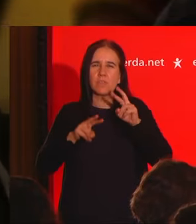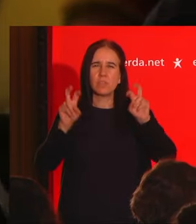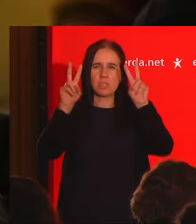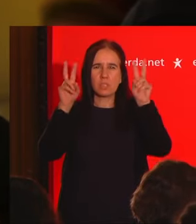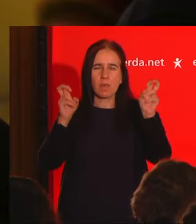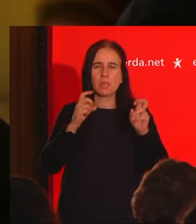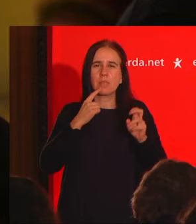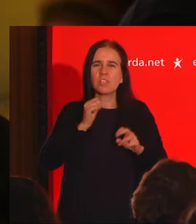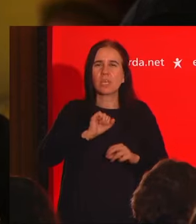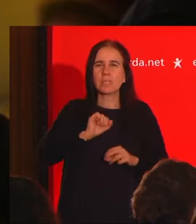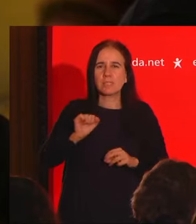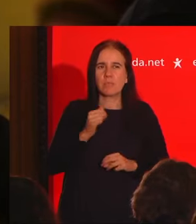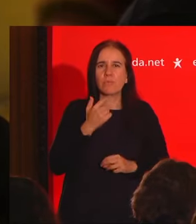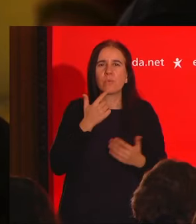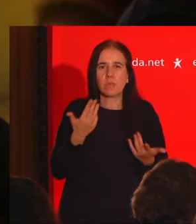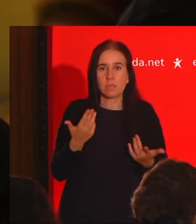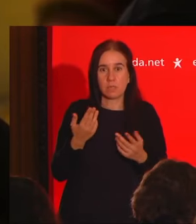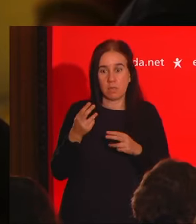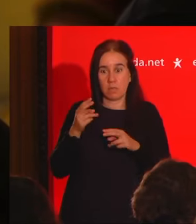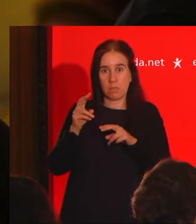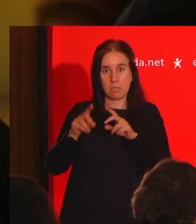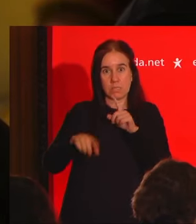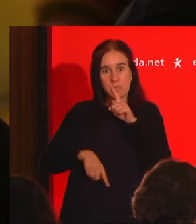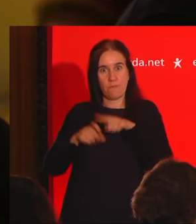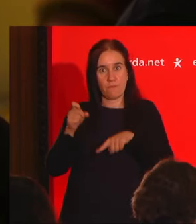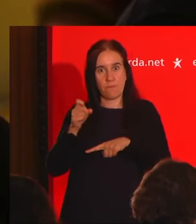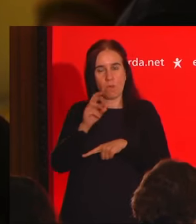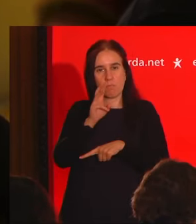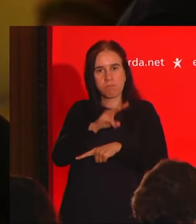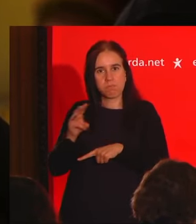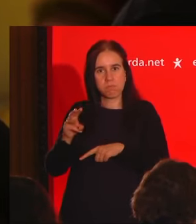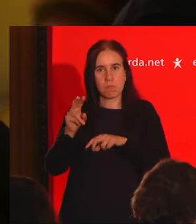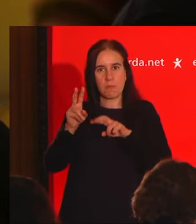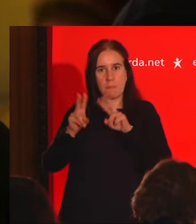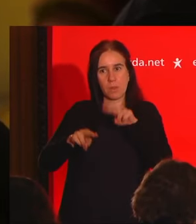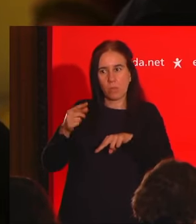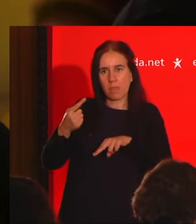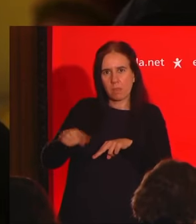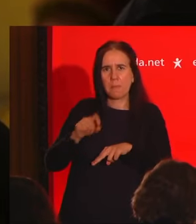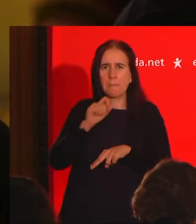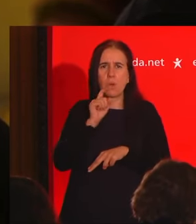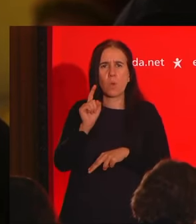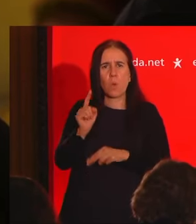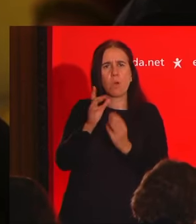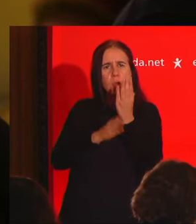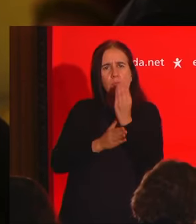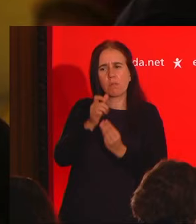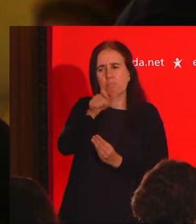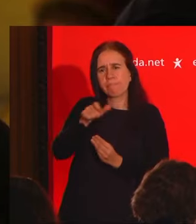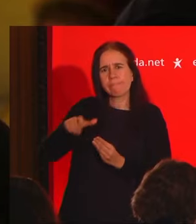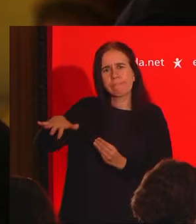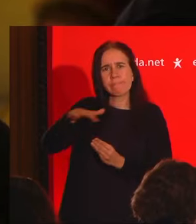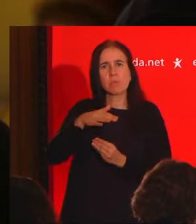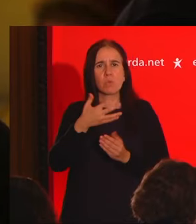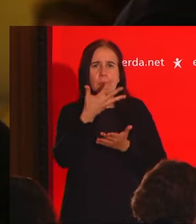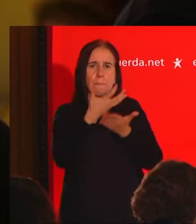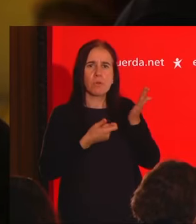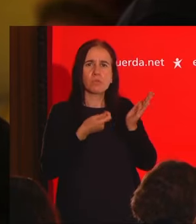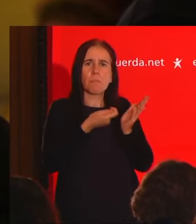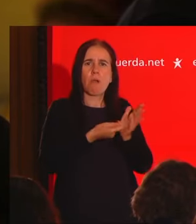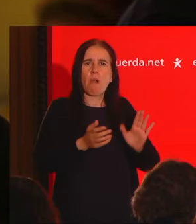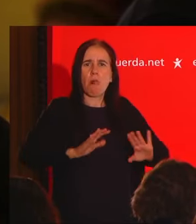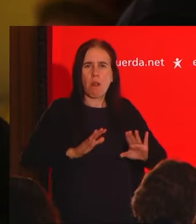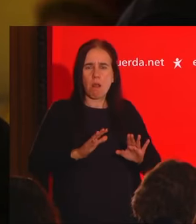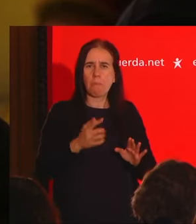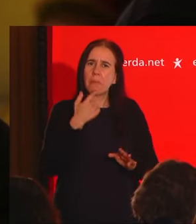agressivo, ou seja, a fuga ao fisco de quem tem milhões e pode contratar consultores e advogados para não pagar impostos e ainda